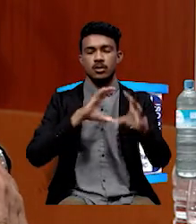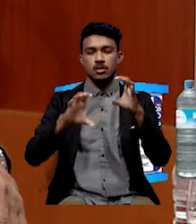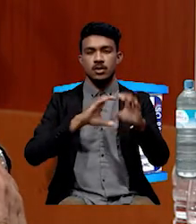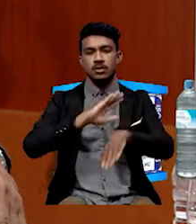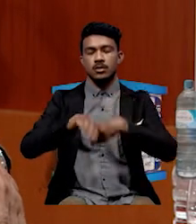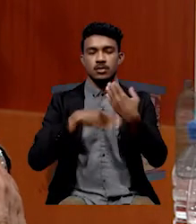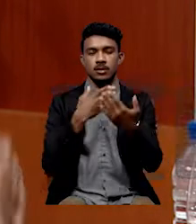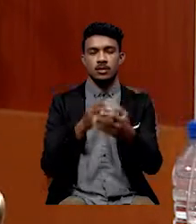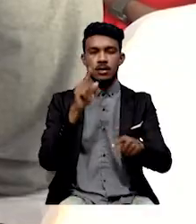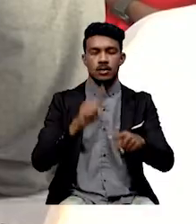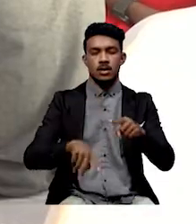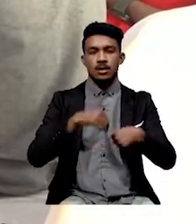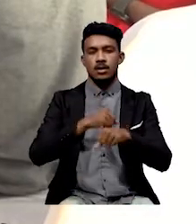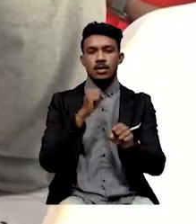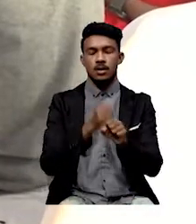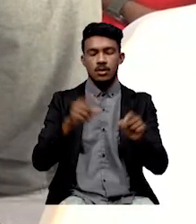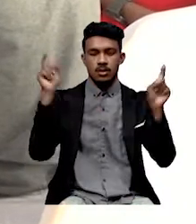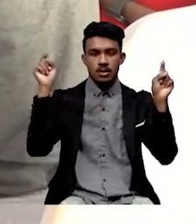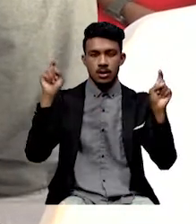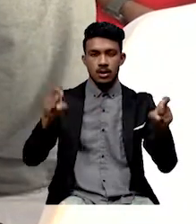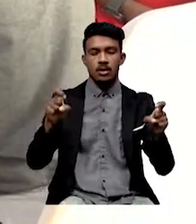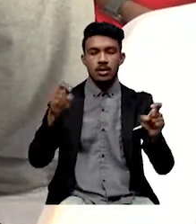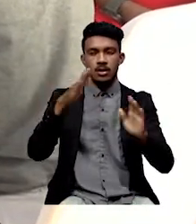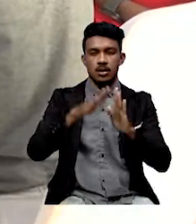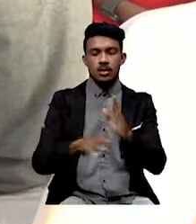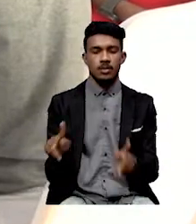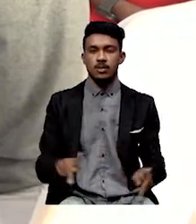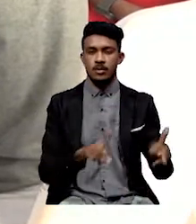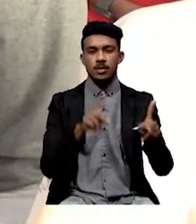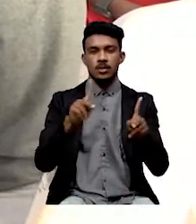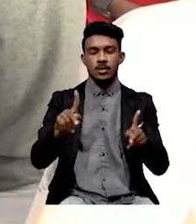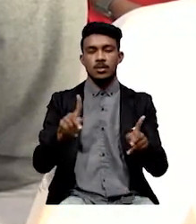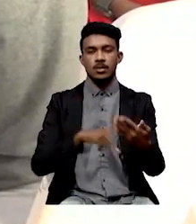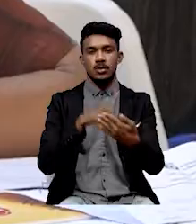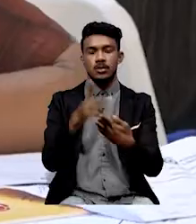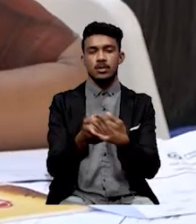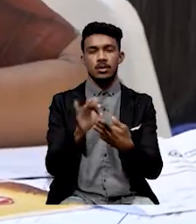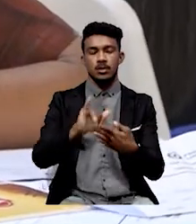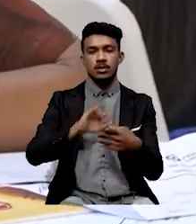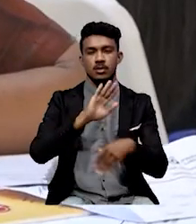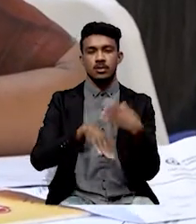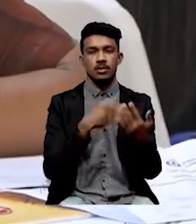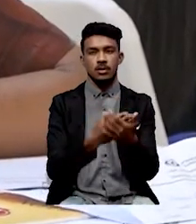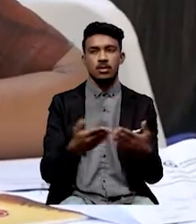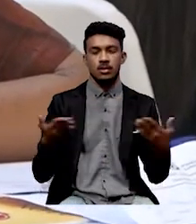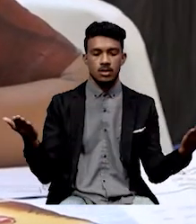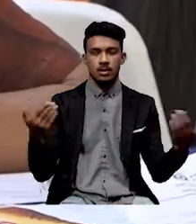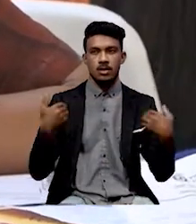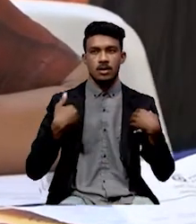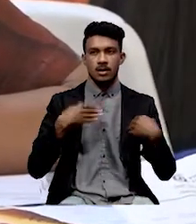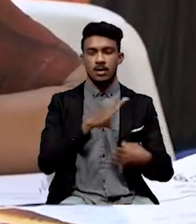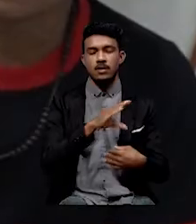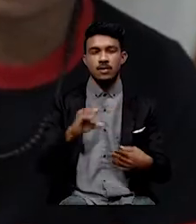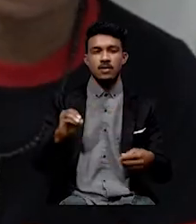Sira, labele halau no tem que evita publicação notícia ka programa hira knebe, ninia conteúdo sensacional, no